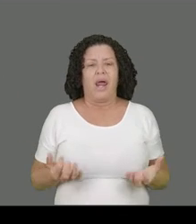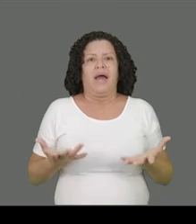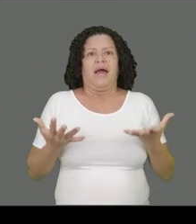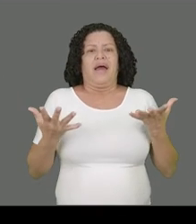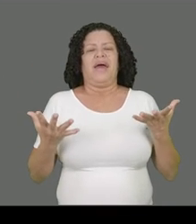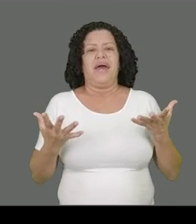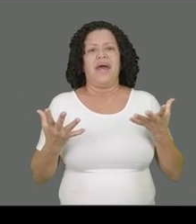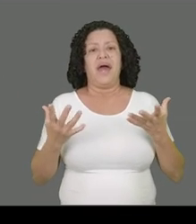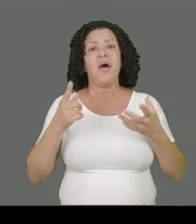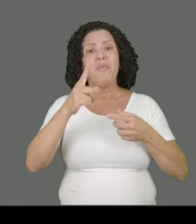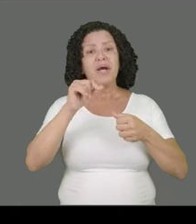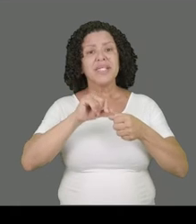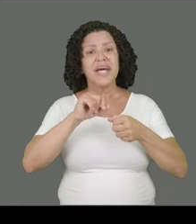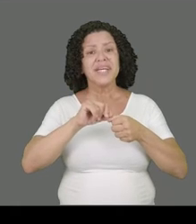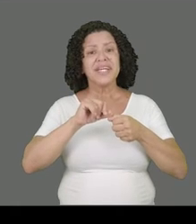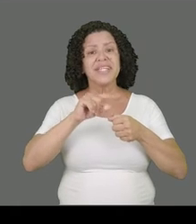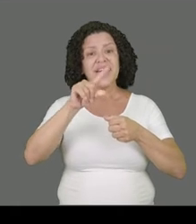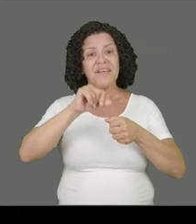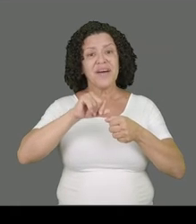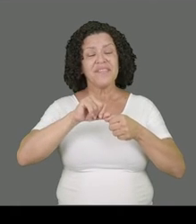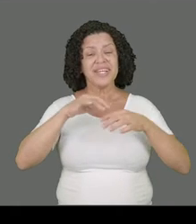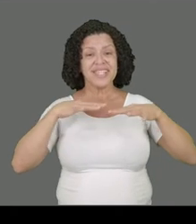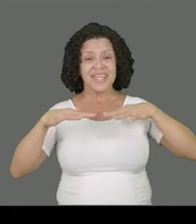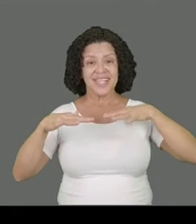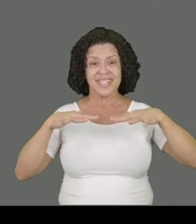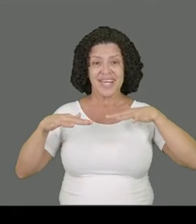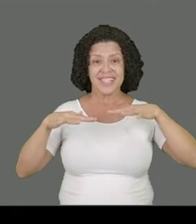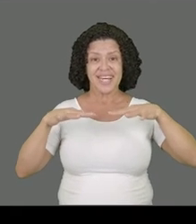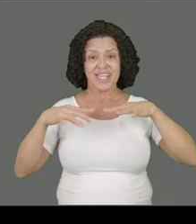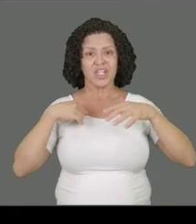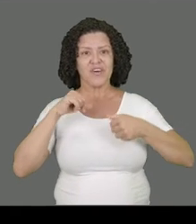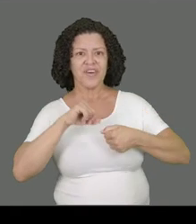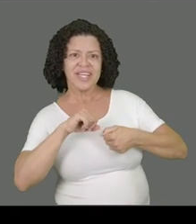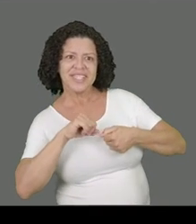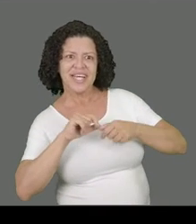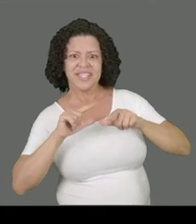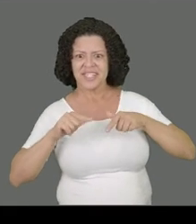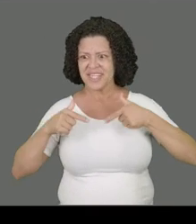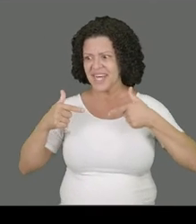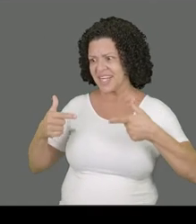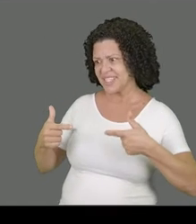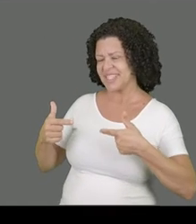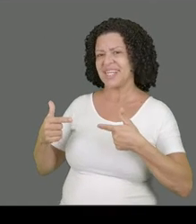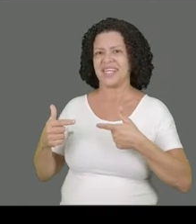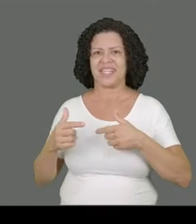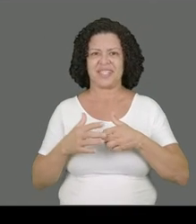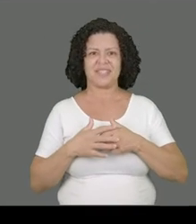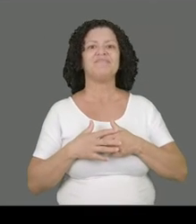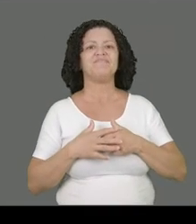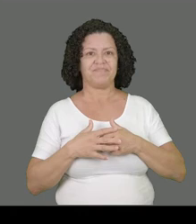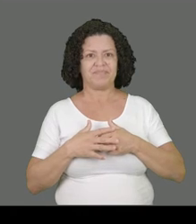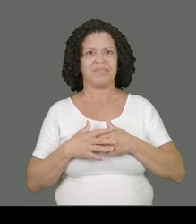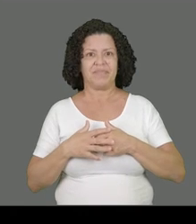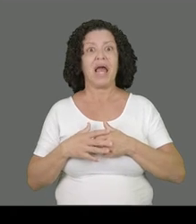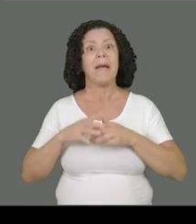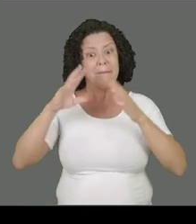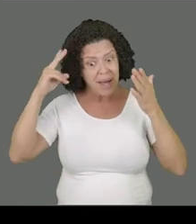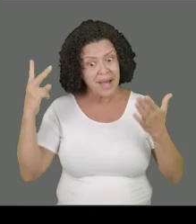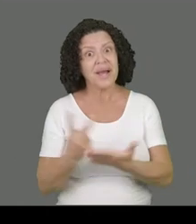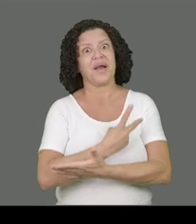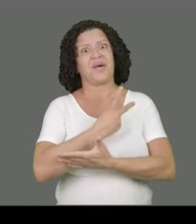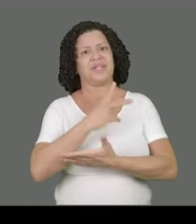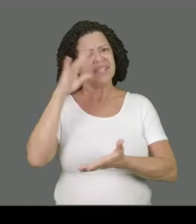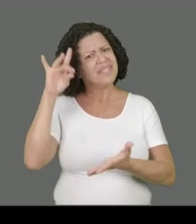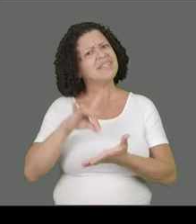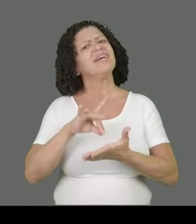magneticamente mesmo, por conta daquilo que nós estamos mobilizando, nós estamos fazendo em favor, para